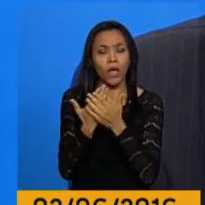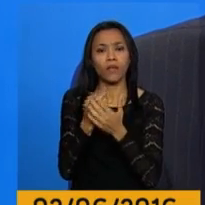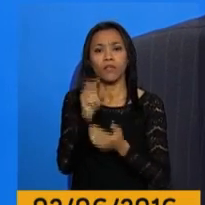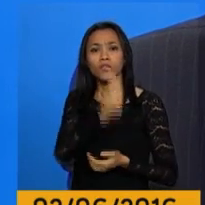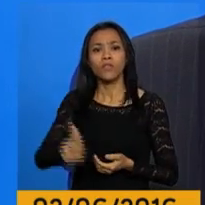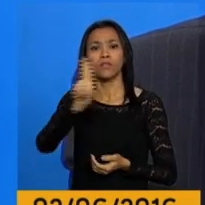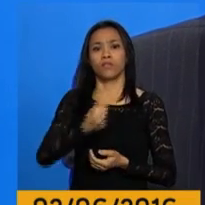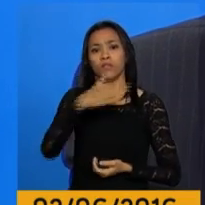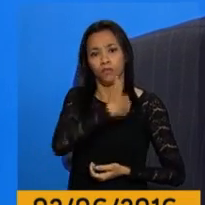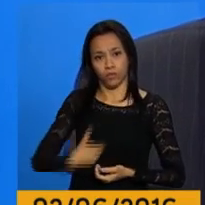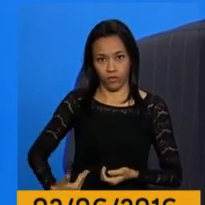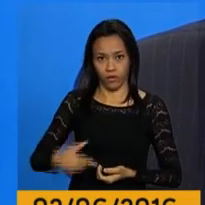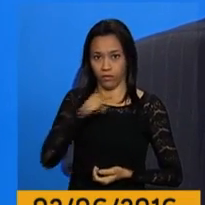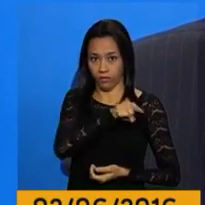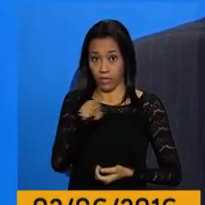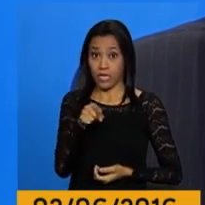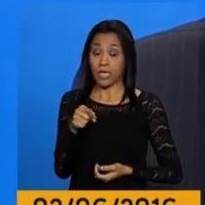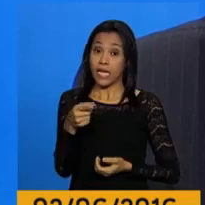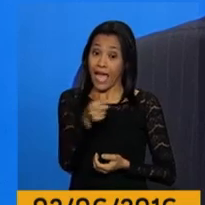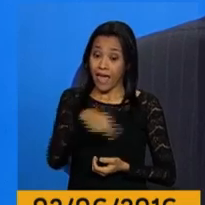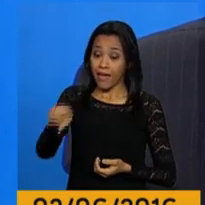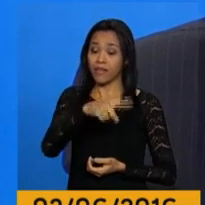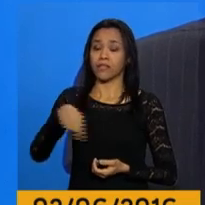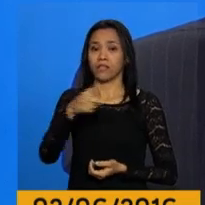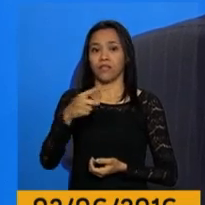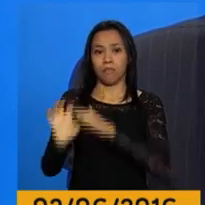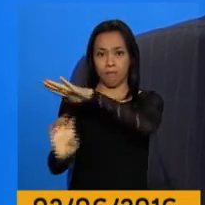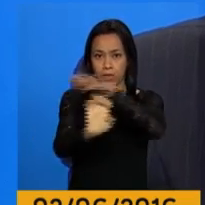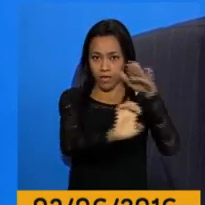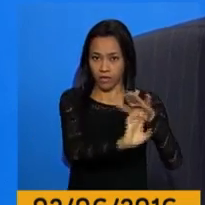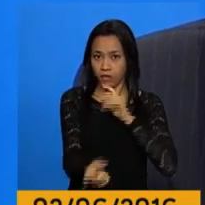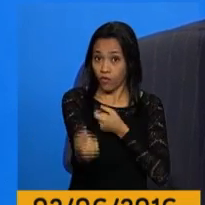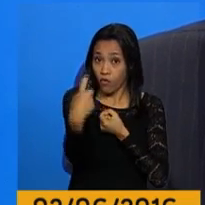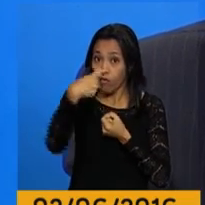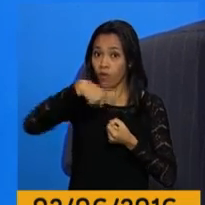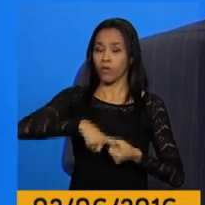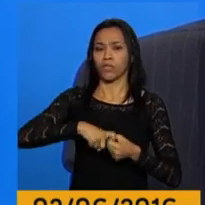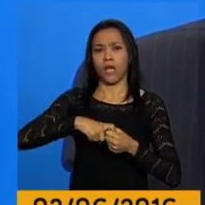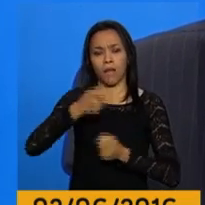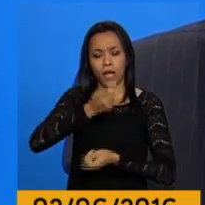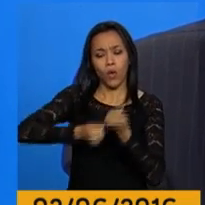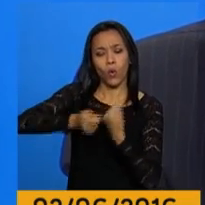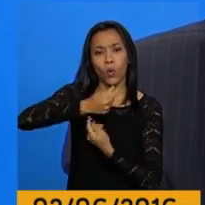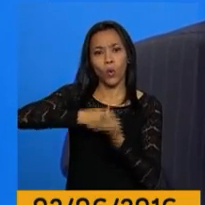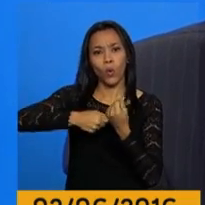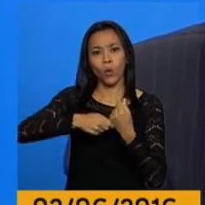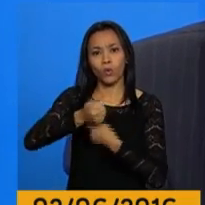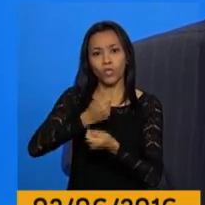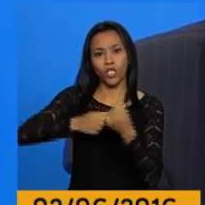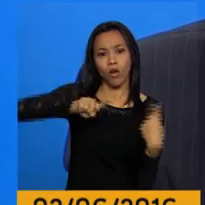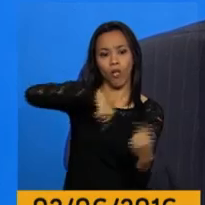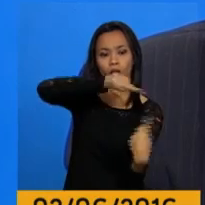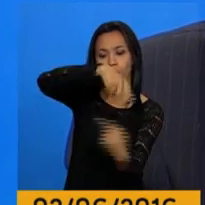você raciocina em trazer essas empresas de volta para a economia ativa, na verdade você está trazendo de volta investimentos que foram feitos com